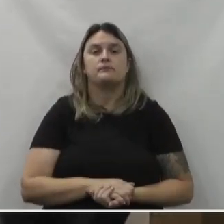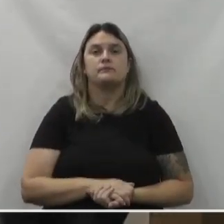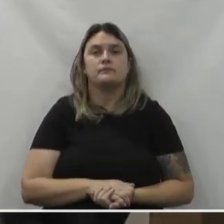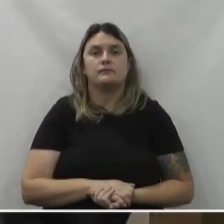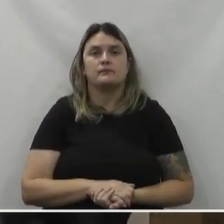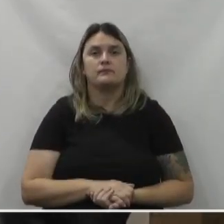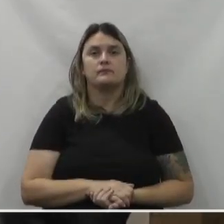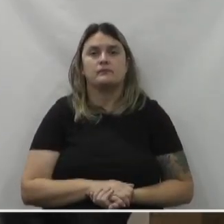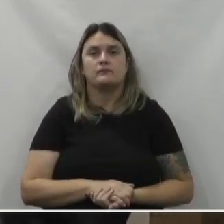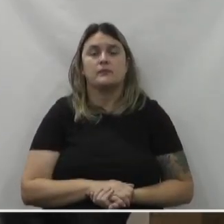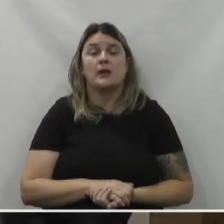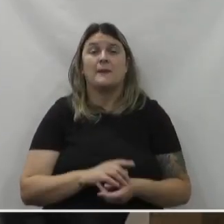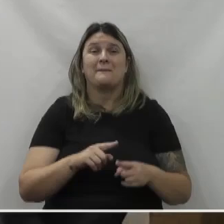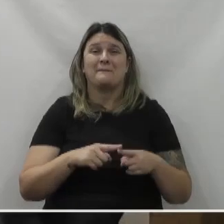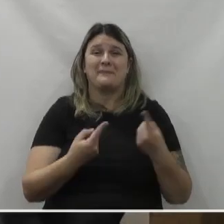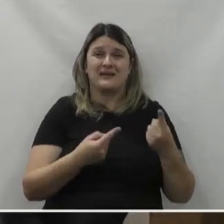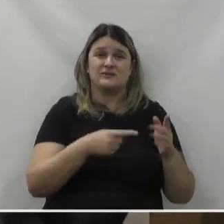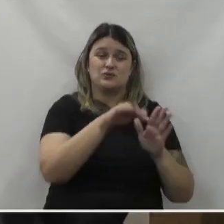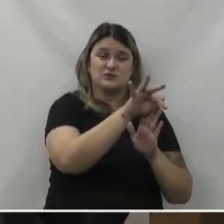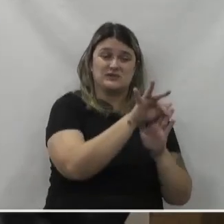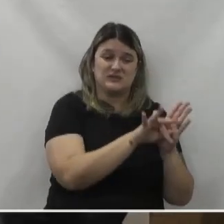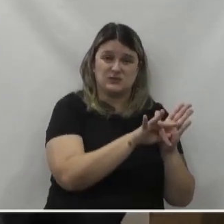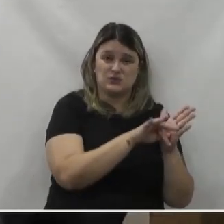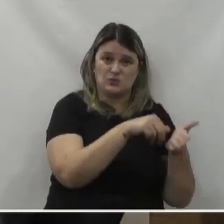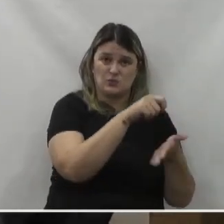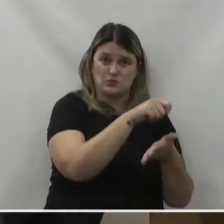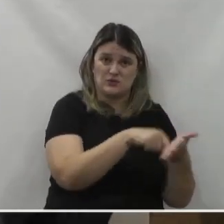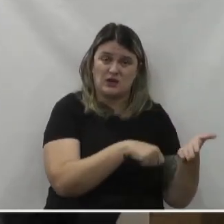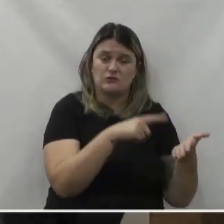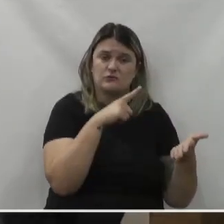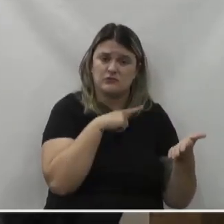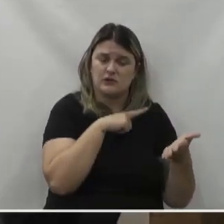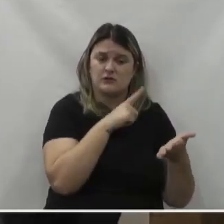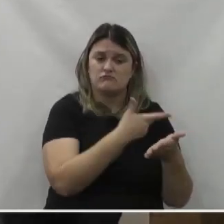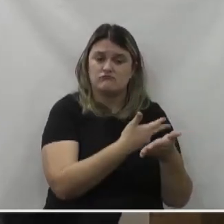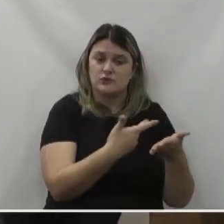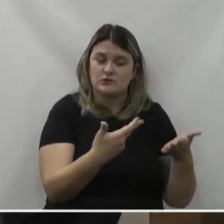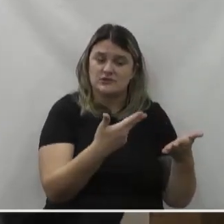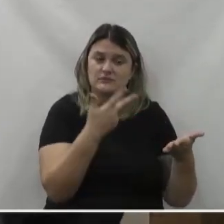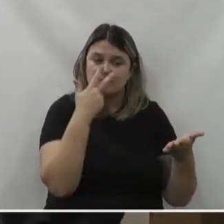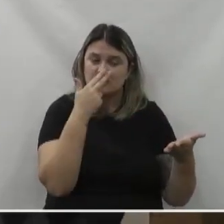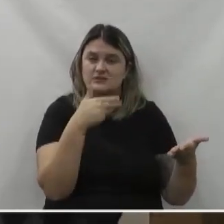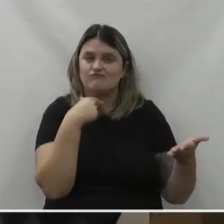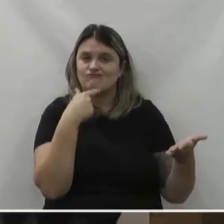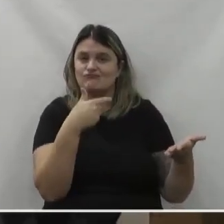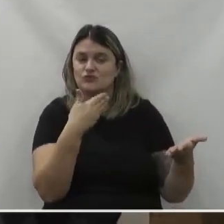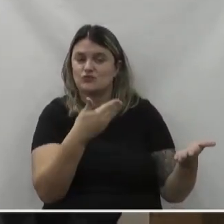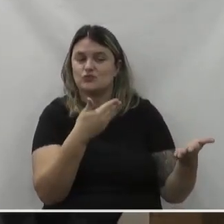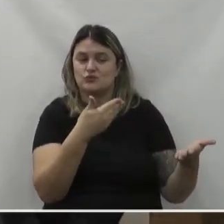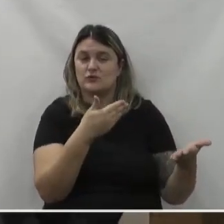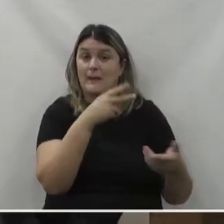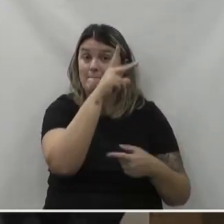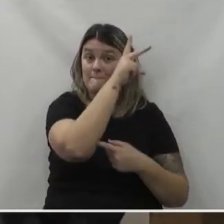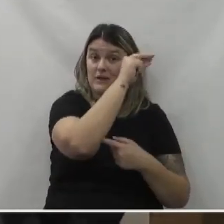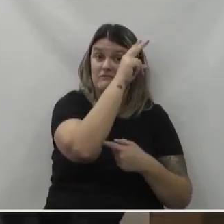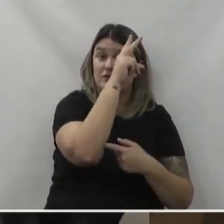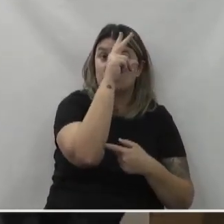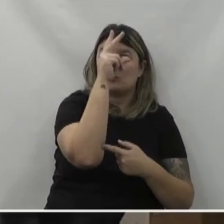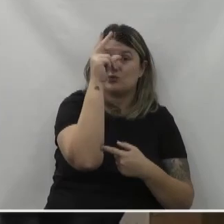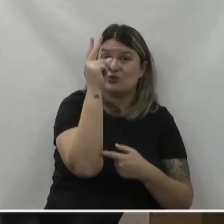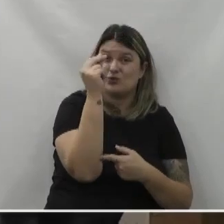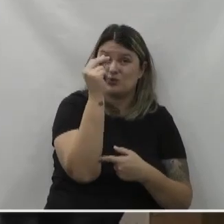A desavença provocada nesta iluminação é entre o poder executivo